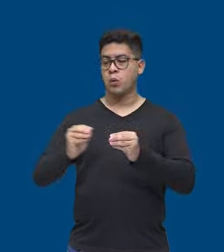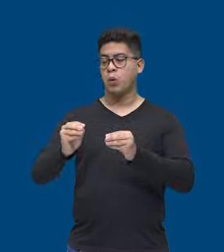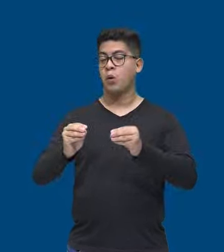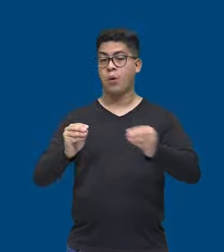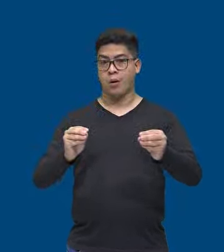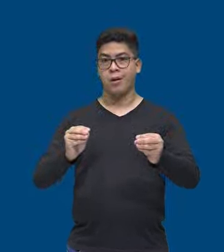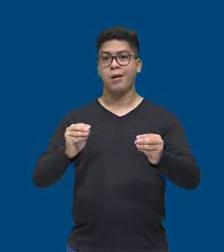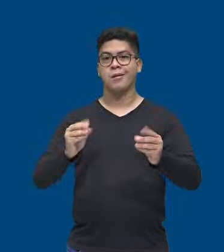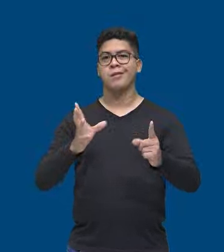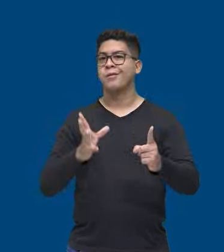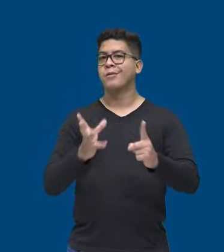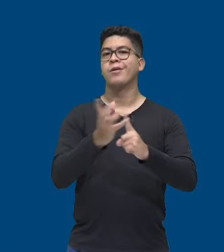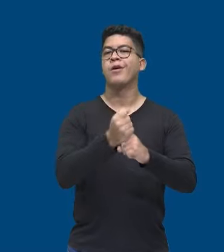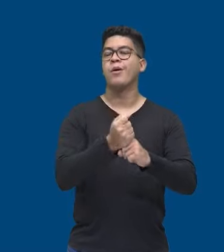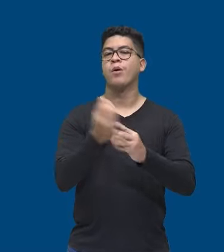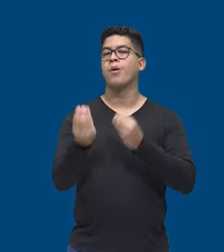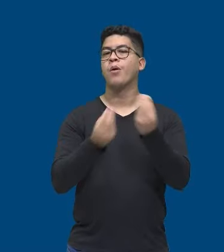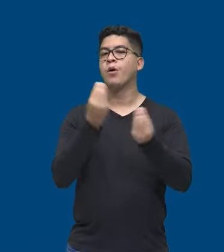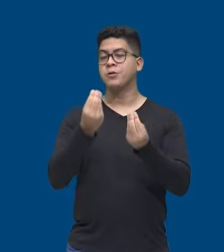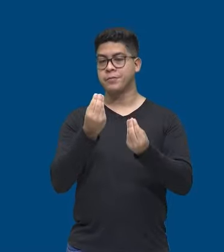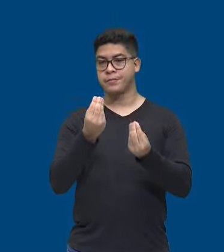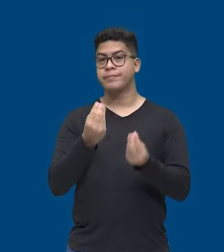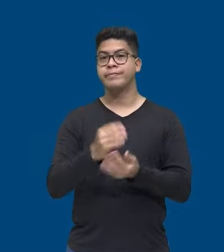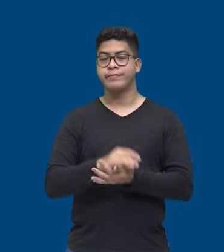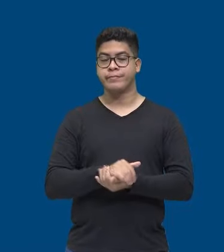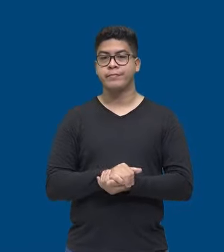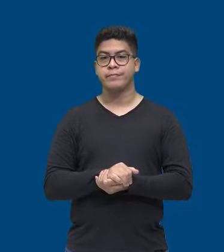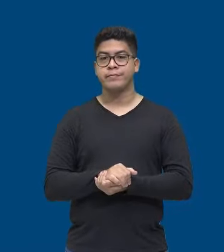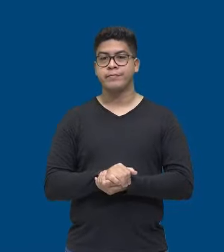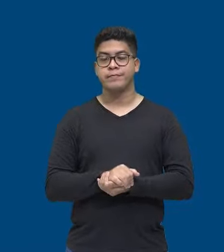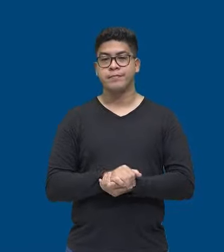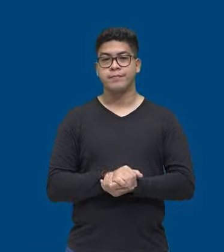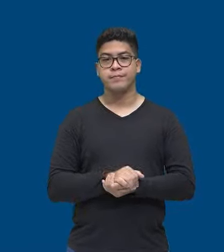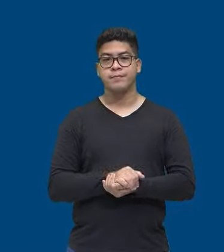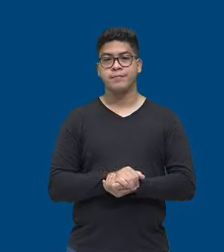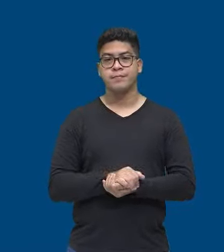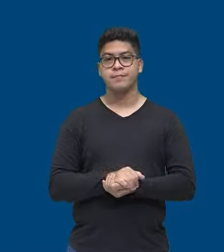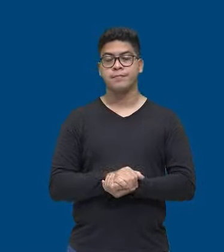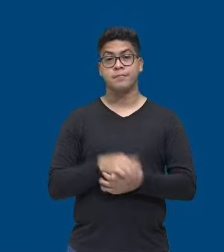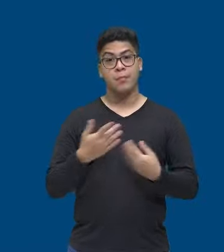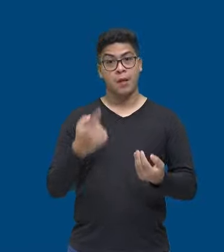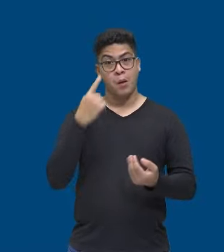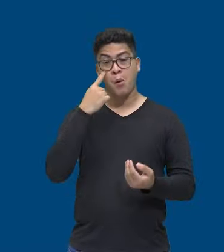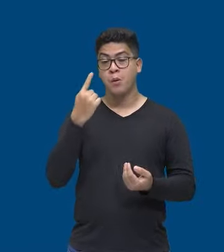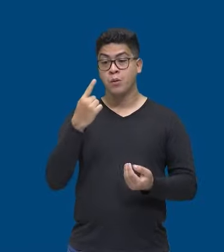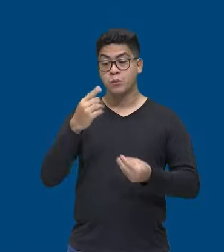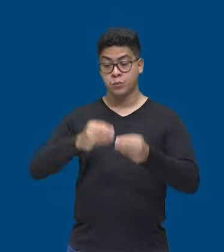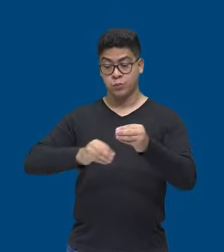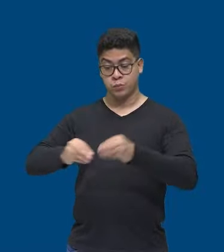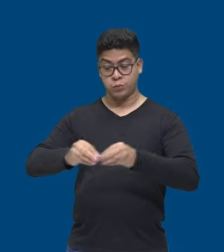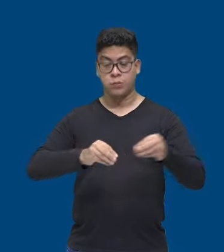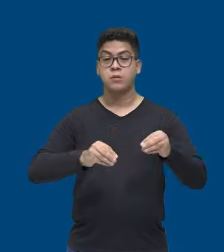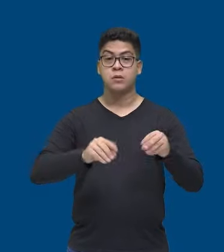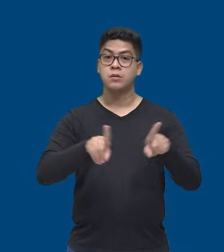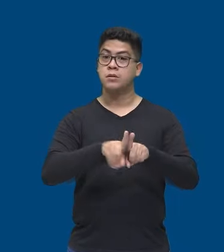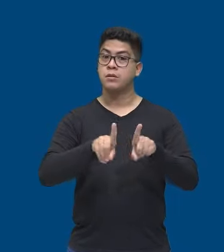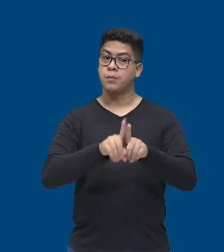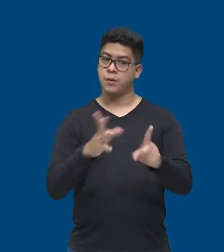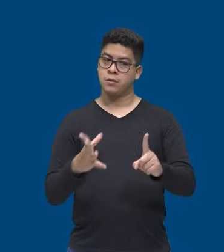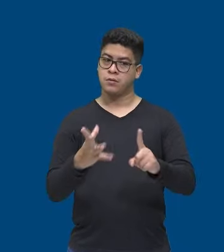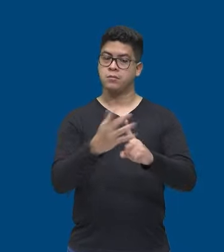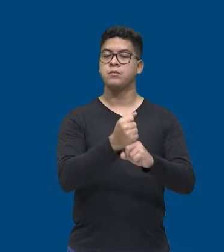trazendo para vocês aqui no prosseguir da nossa aula, né? O movimento e a captura de cada uma